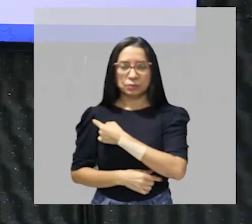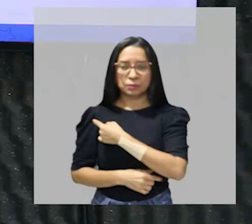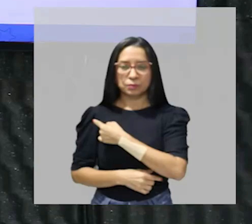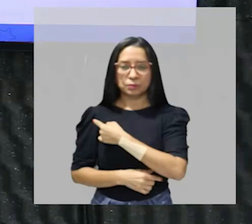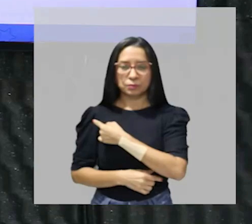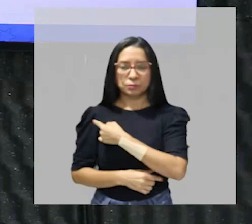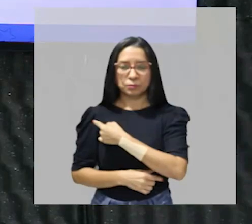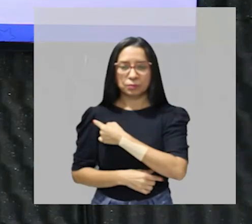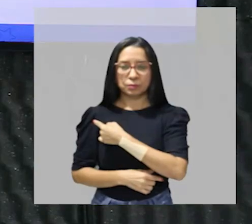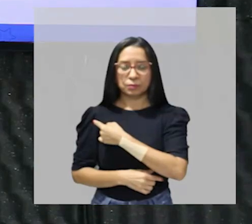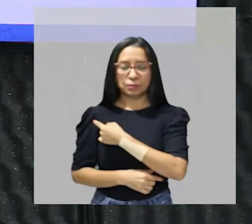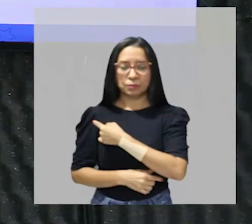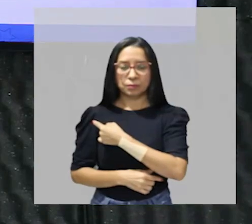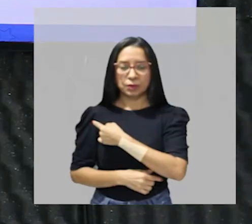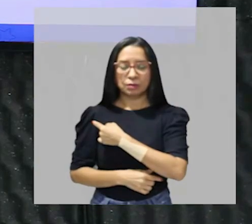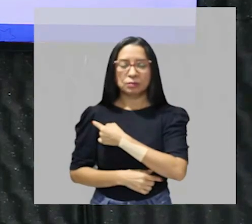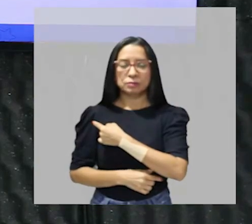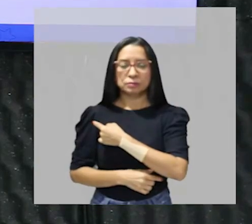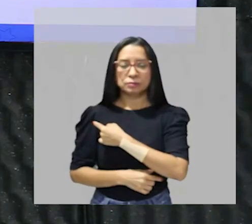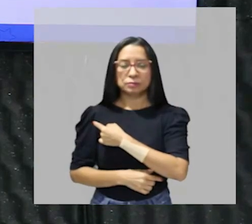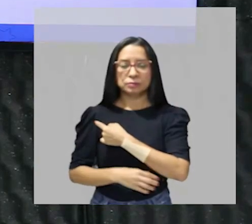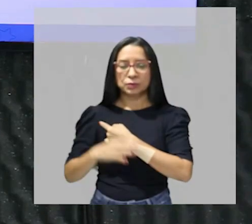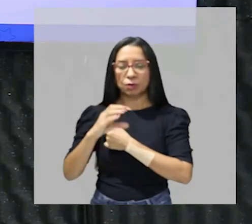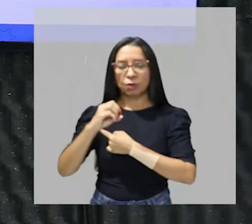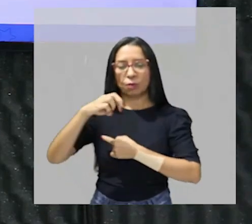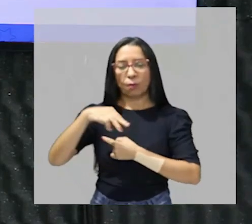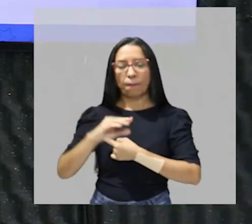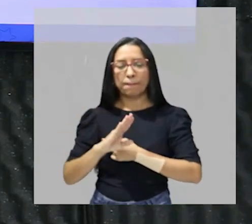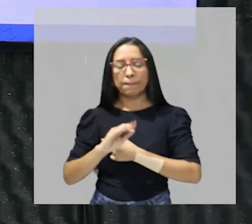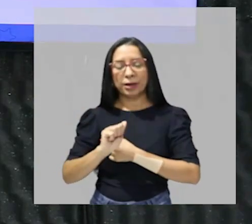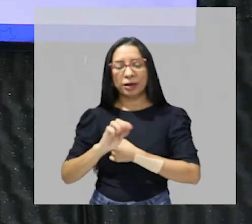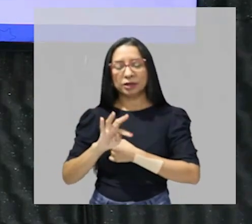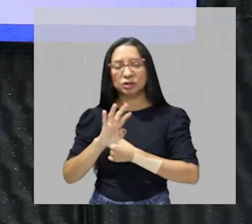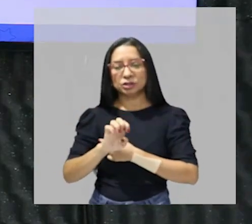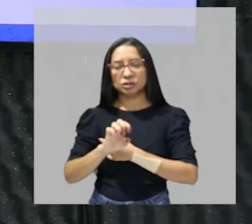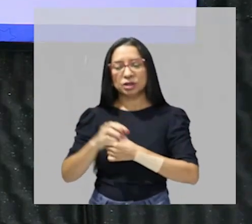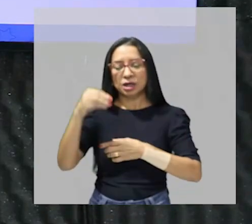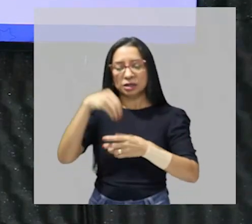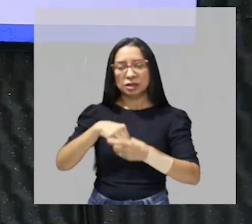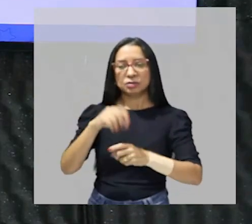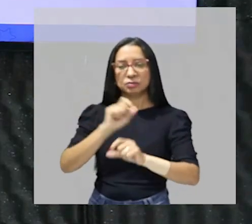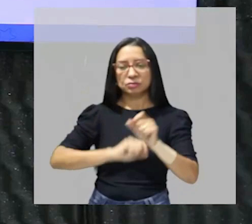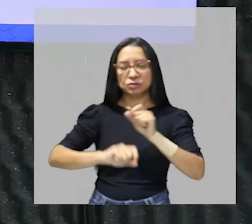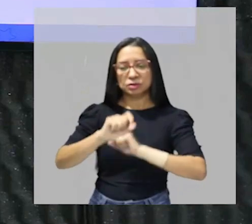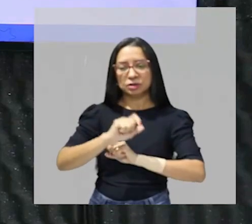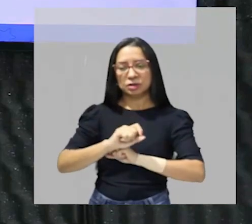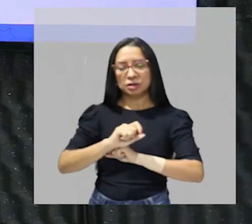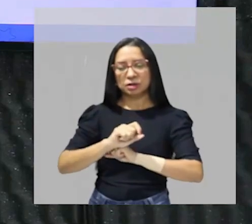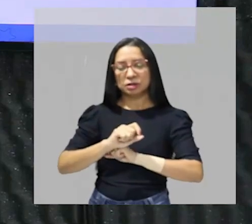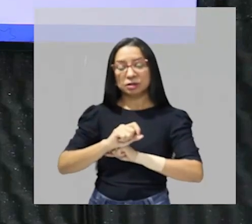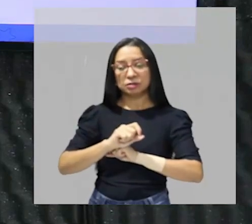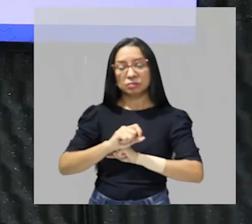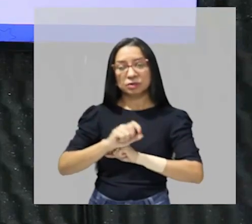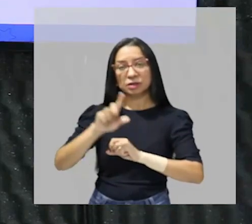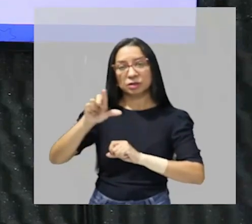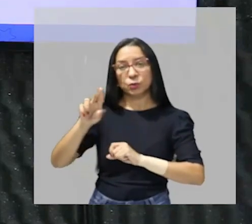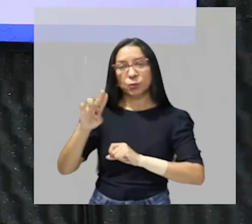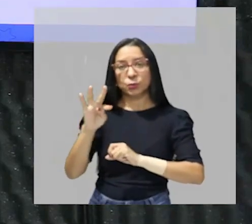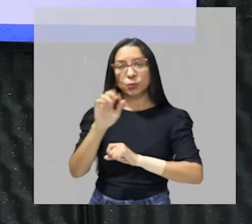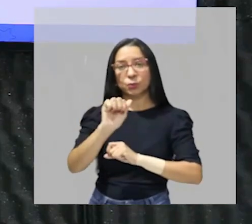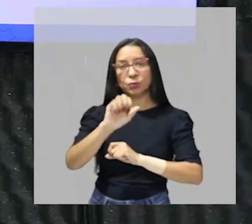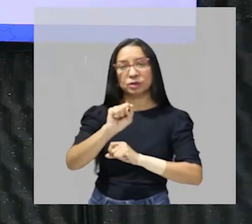combate, ó. Os esportes de combate, eles estão dentro de quê? Eles estão dentro das lutas.